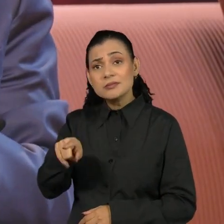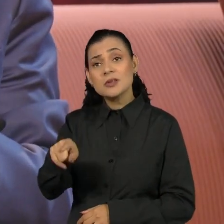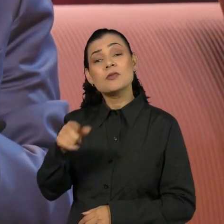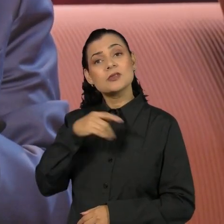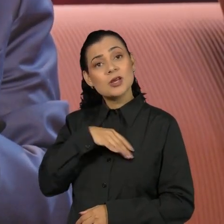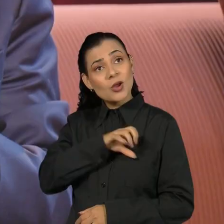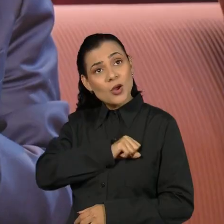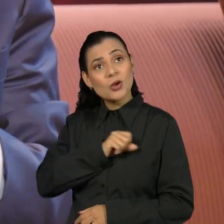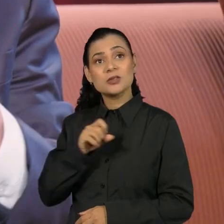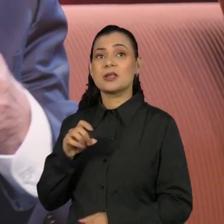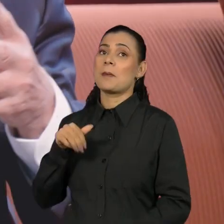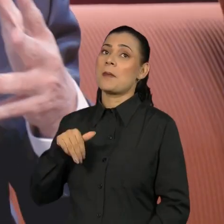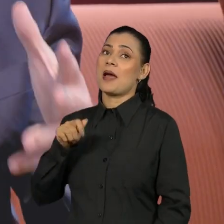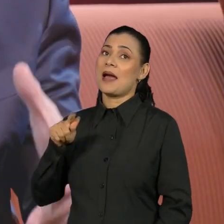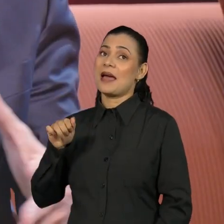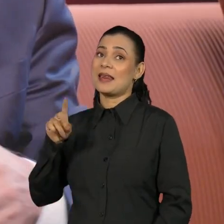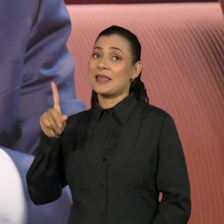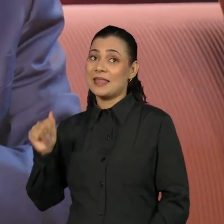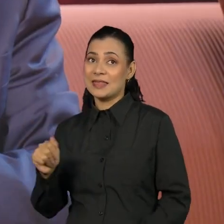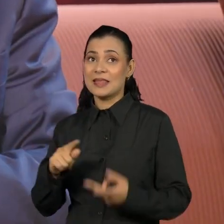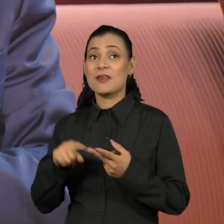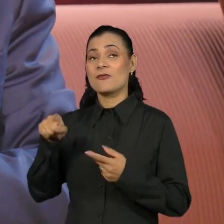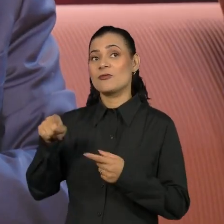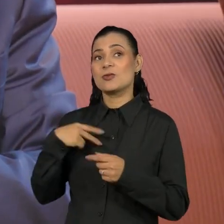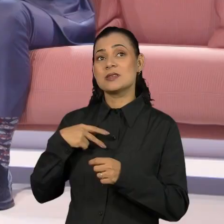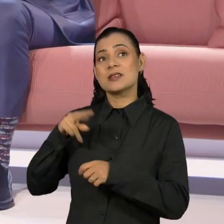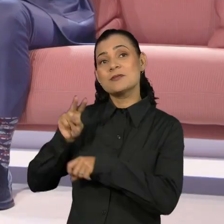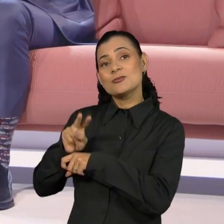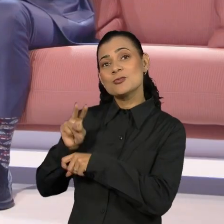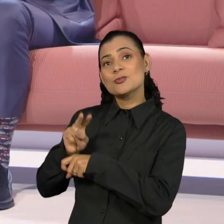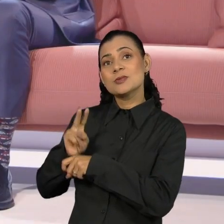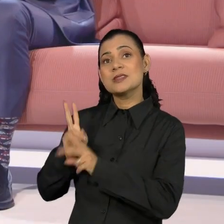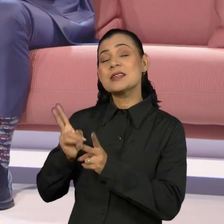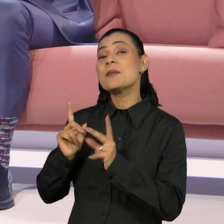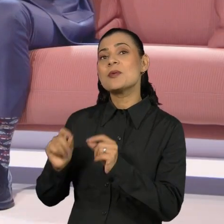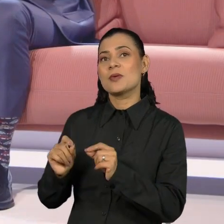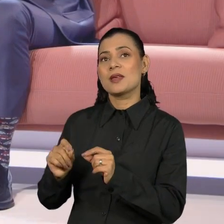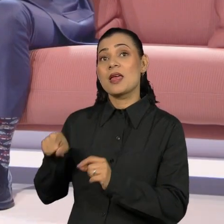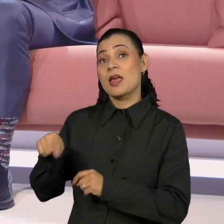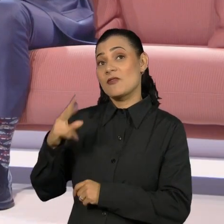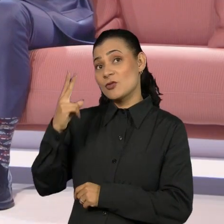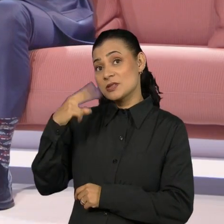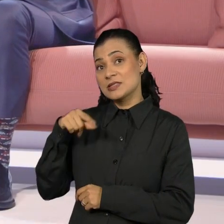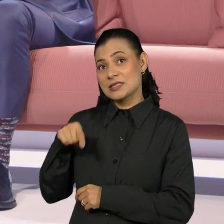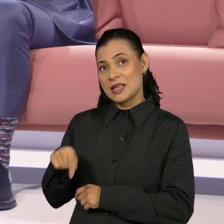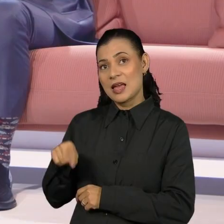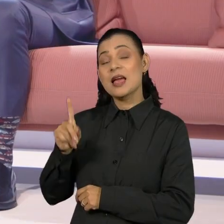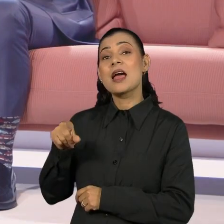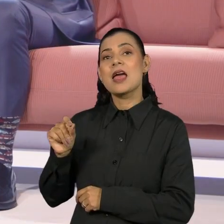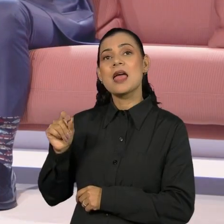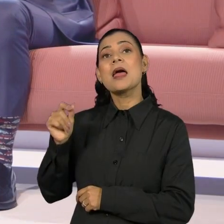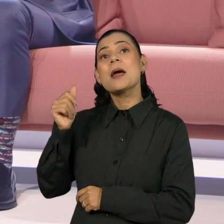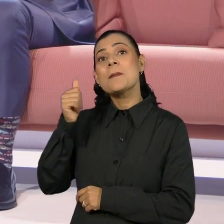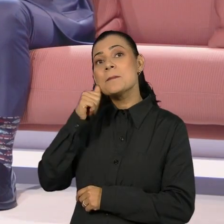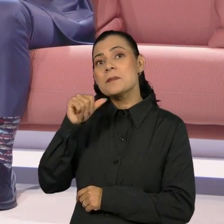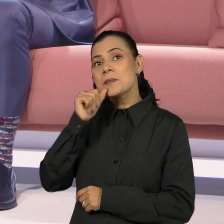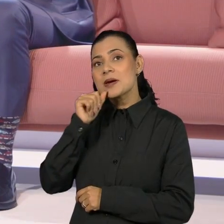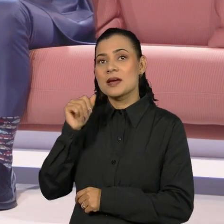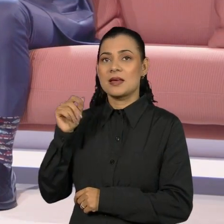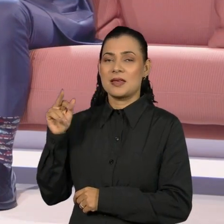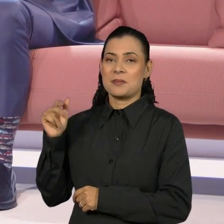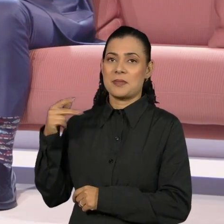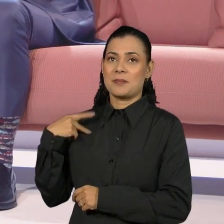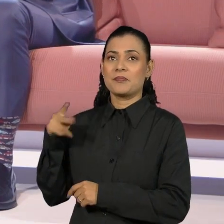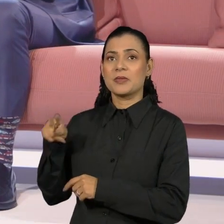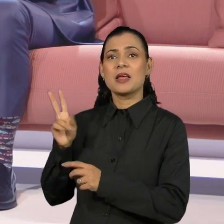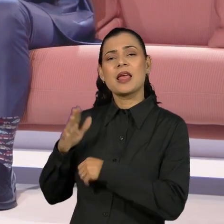Dona Margarida, põe a Dona Margarida no colo. Dona Margarida ficou cega, era mãe de uma irmã de criação nossa.